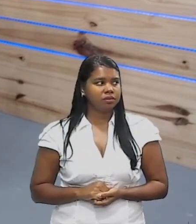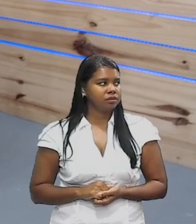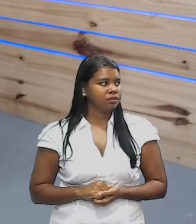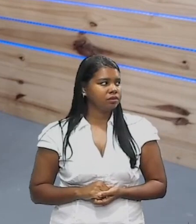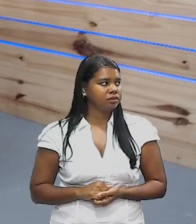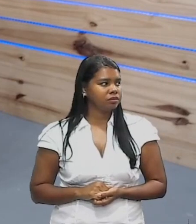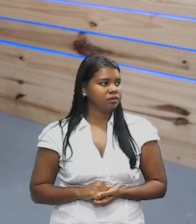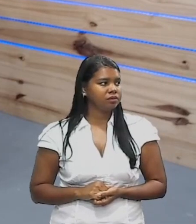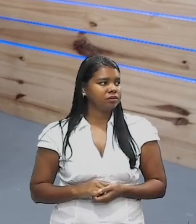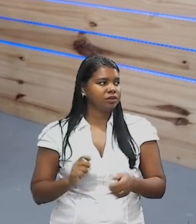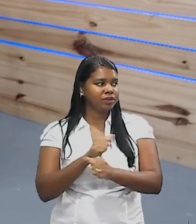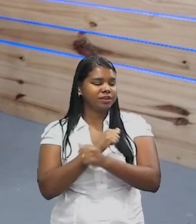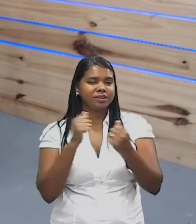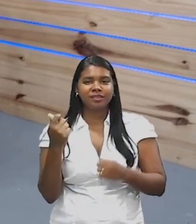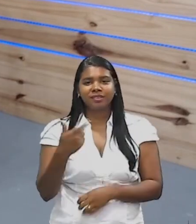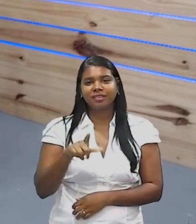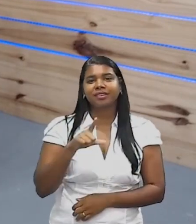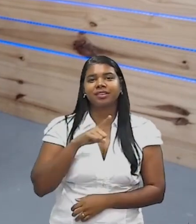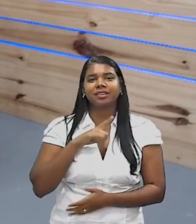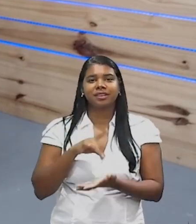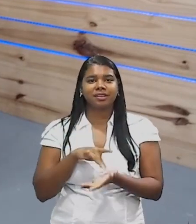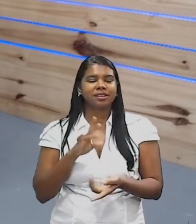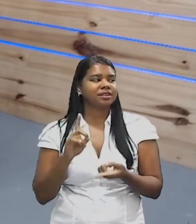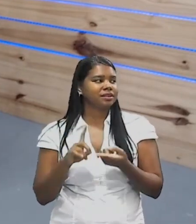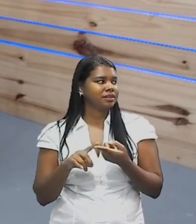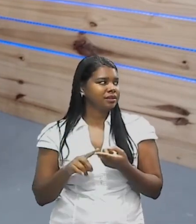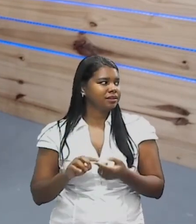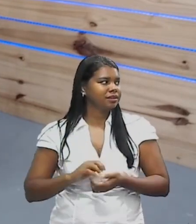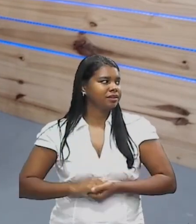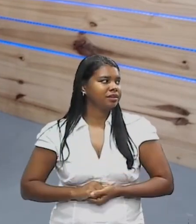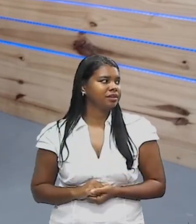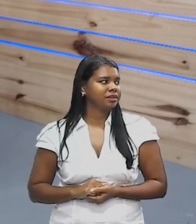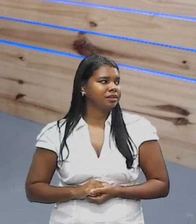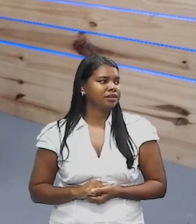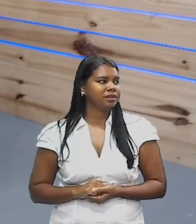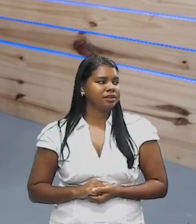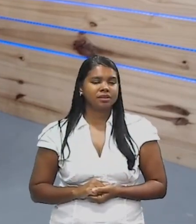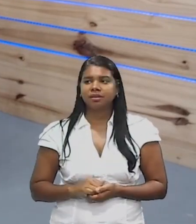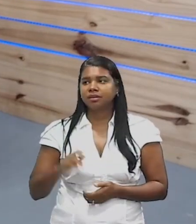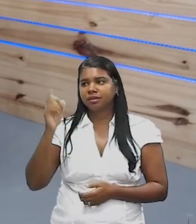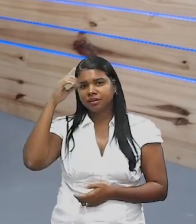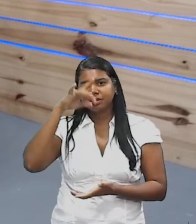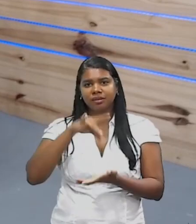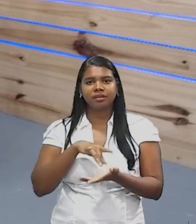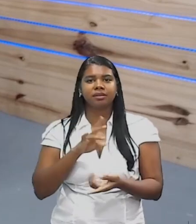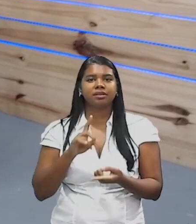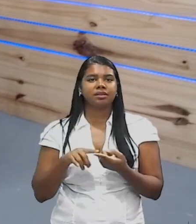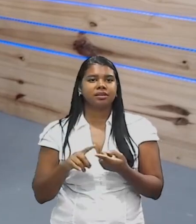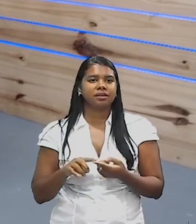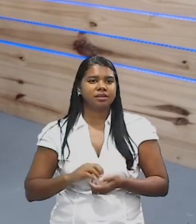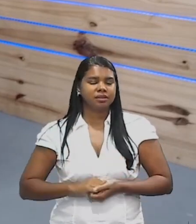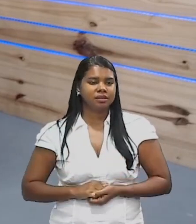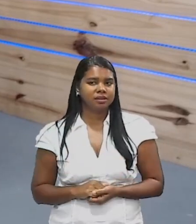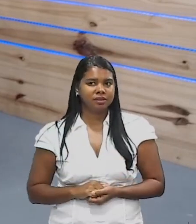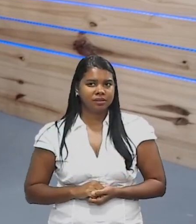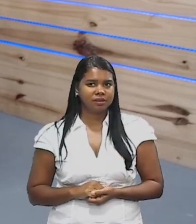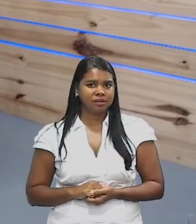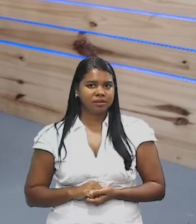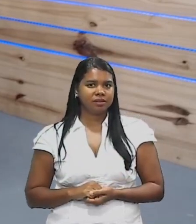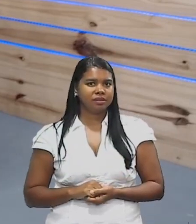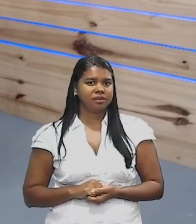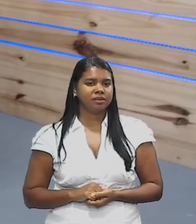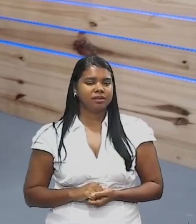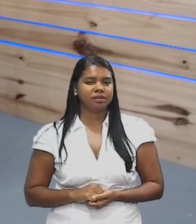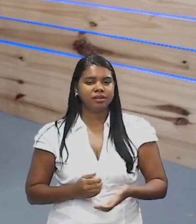É impossível não ter em nenhum momento, né? Livre, totalmente livre, é muito difícil. Muito difícil. Mas o controle dos